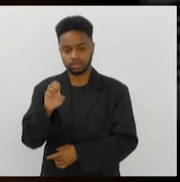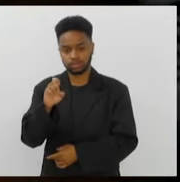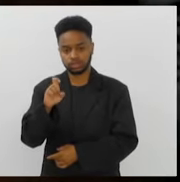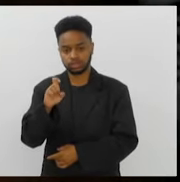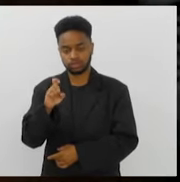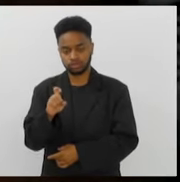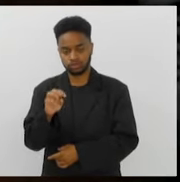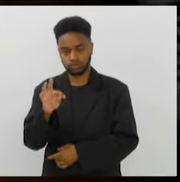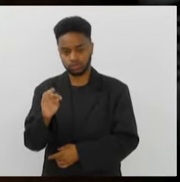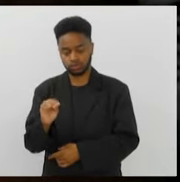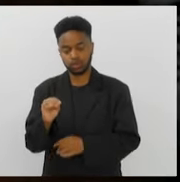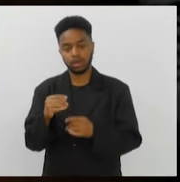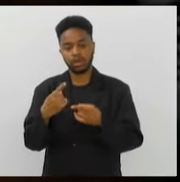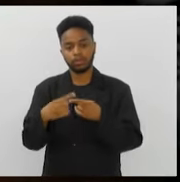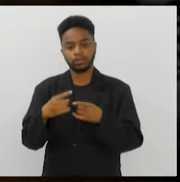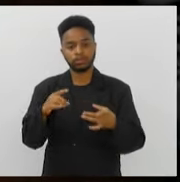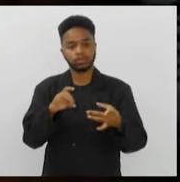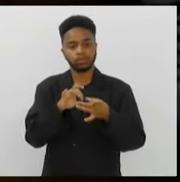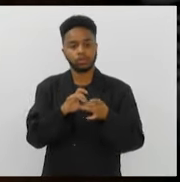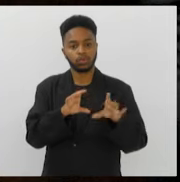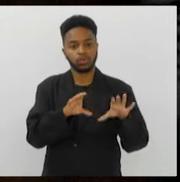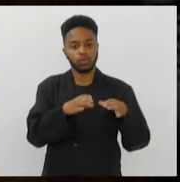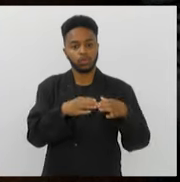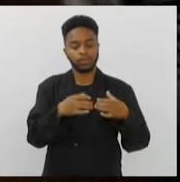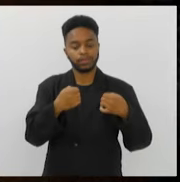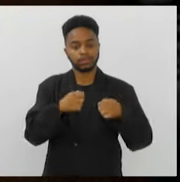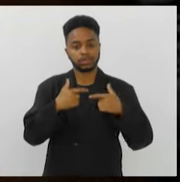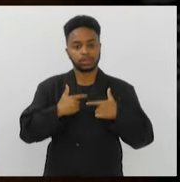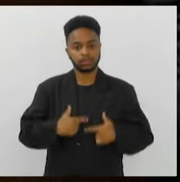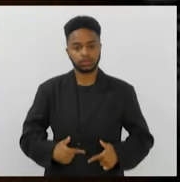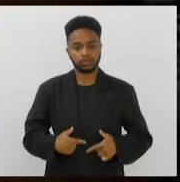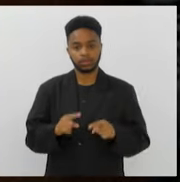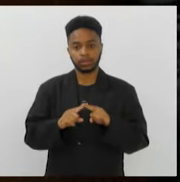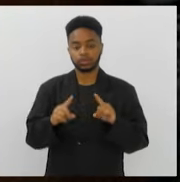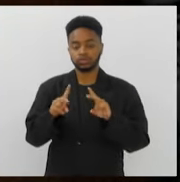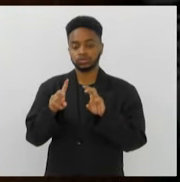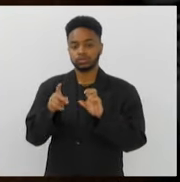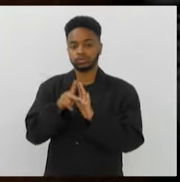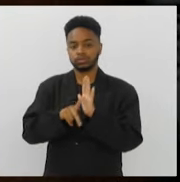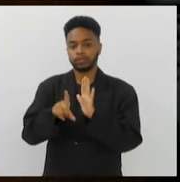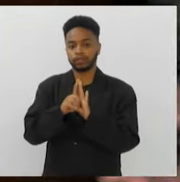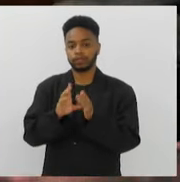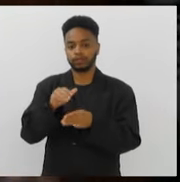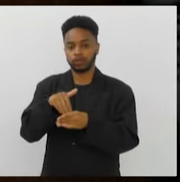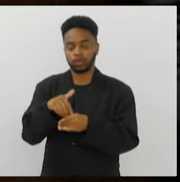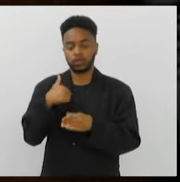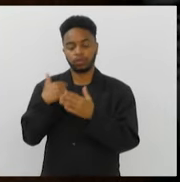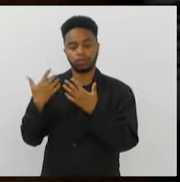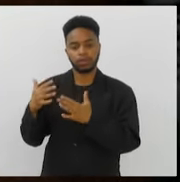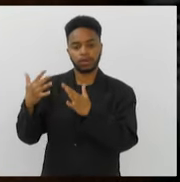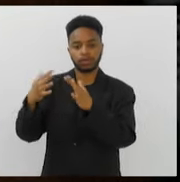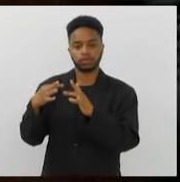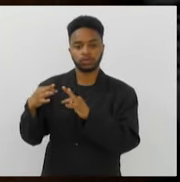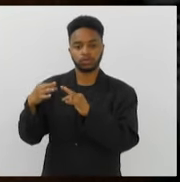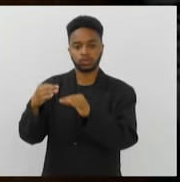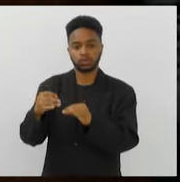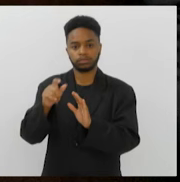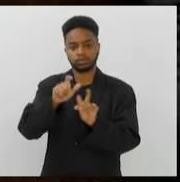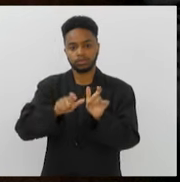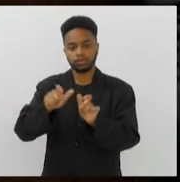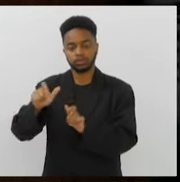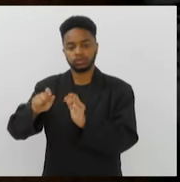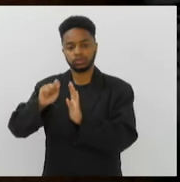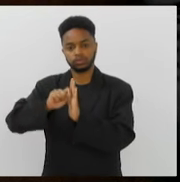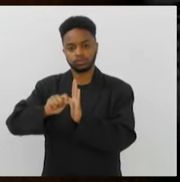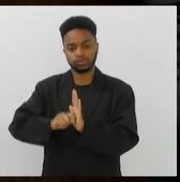ideológica. No que se refere ao projeto que está sendo votado, queria parabenizar todos os autores e mencionar aqui